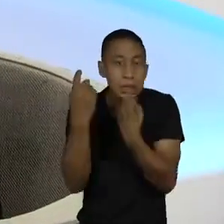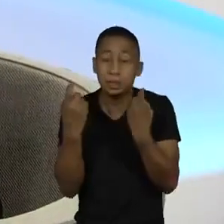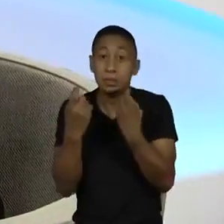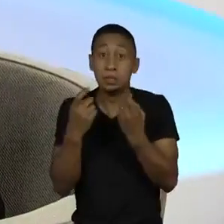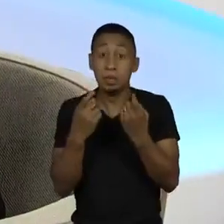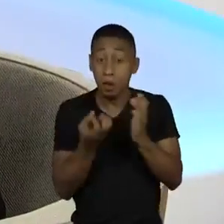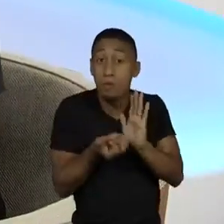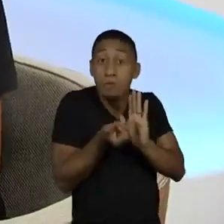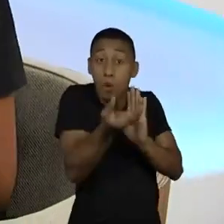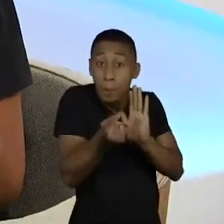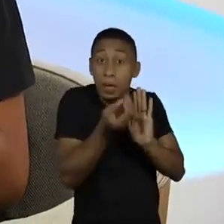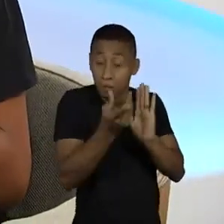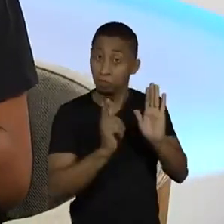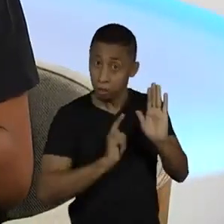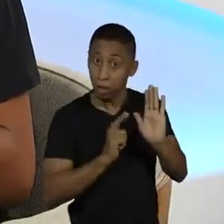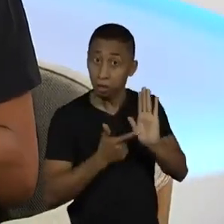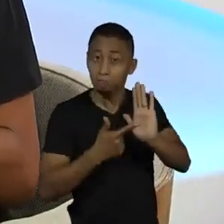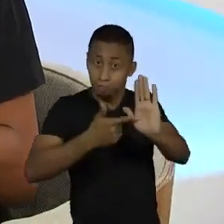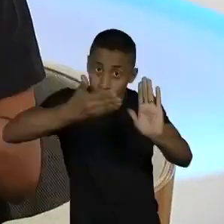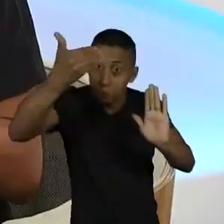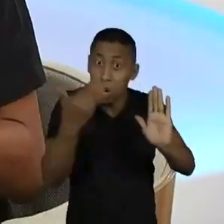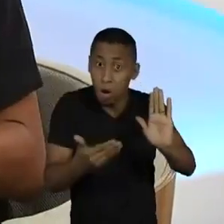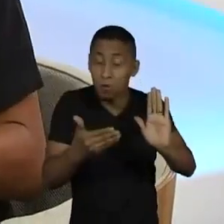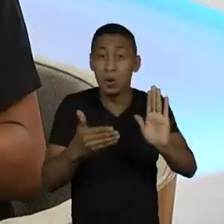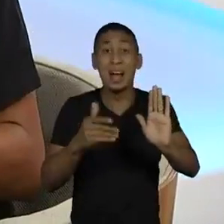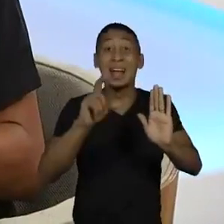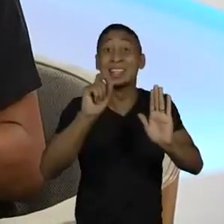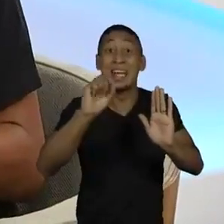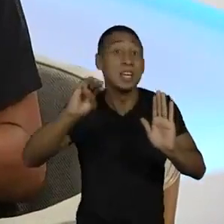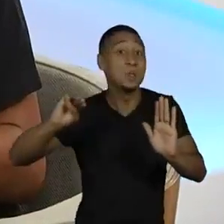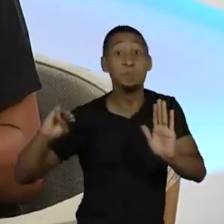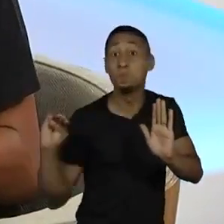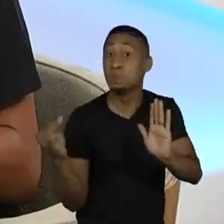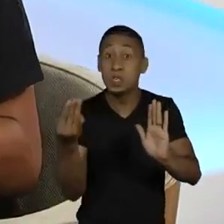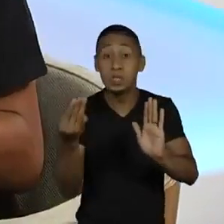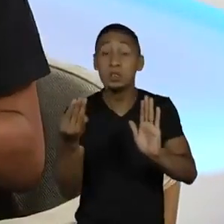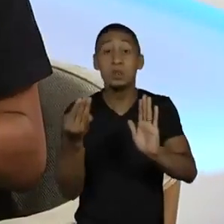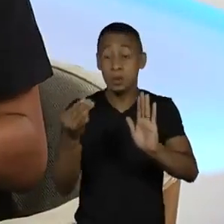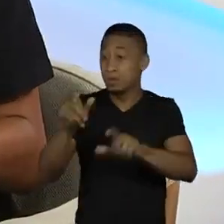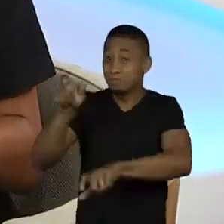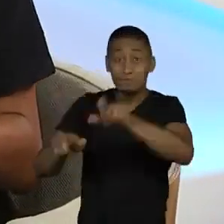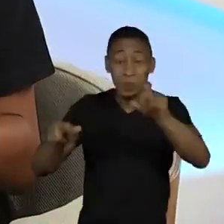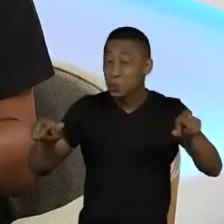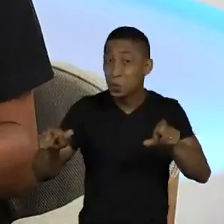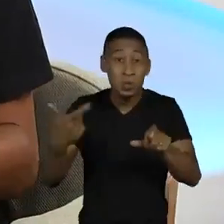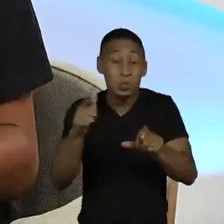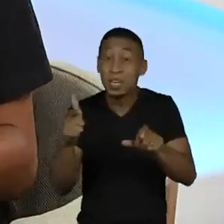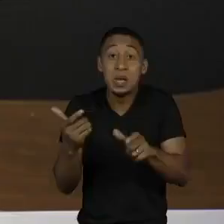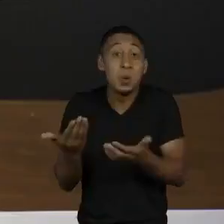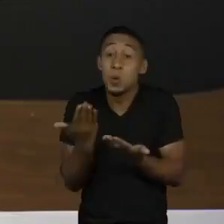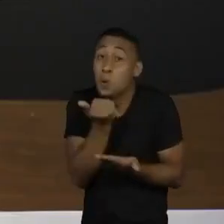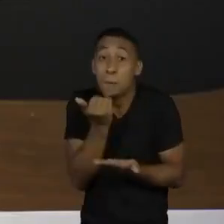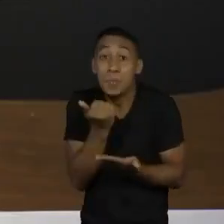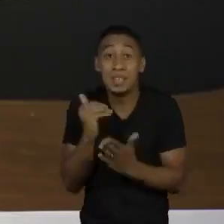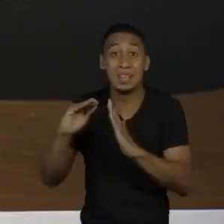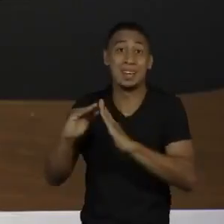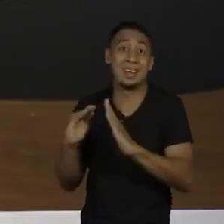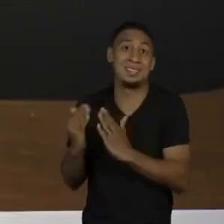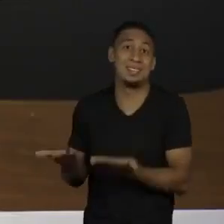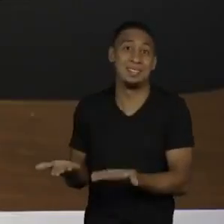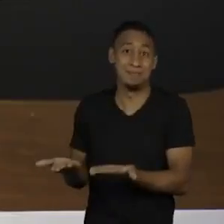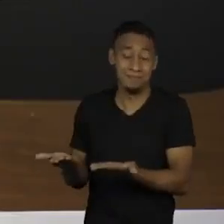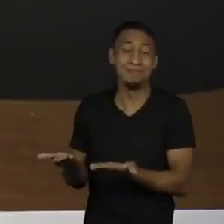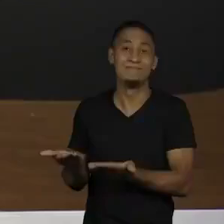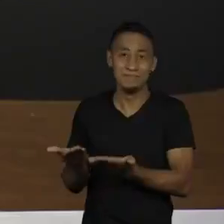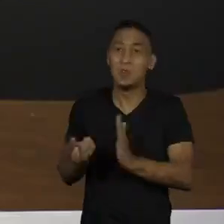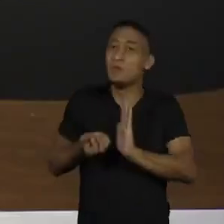tem dados que apontam já que aumentou no de 10 milhões de brasileiros não tem o que comer em casa então